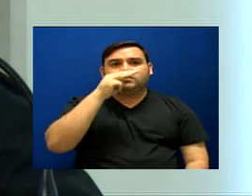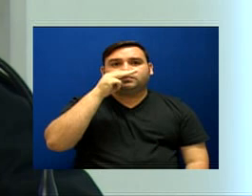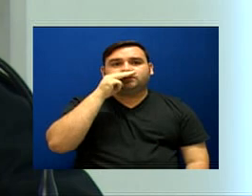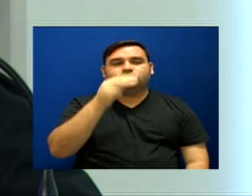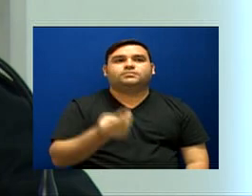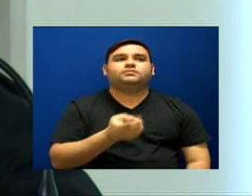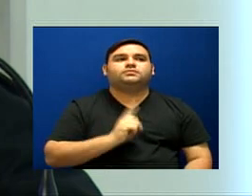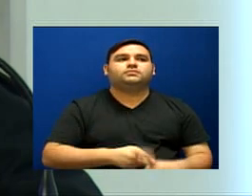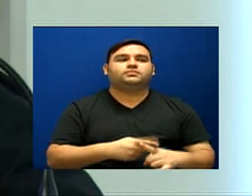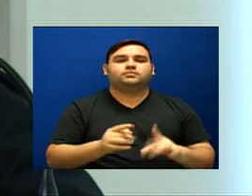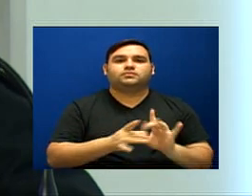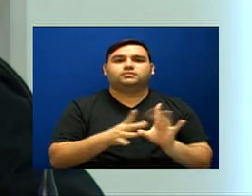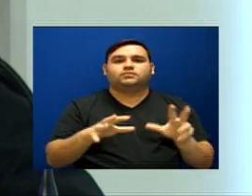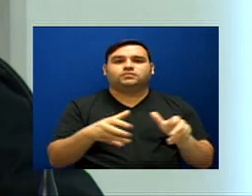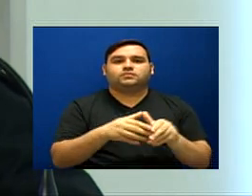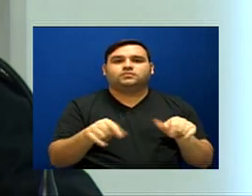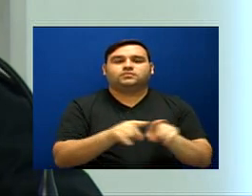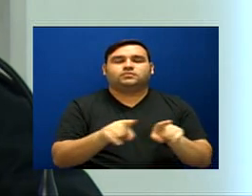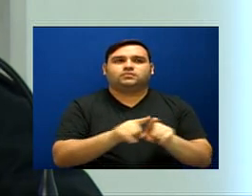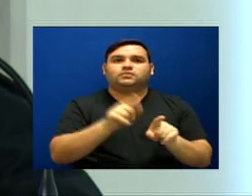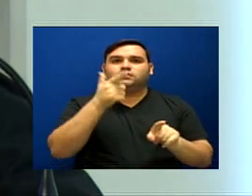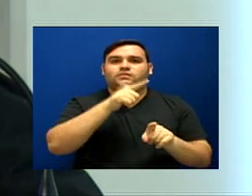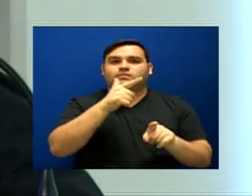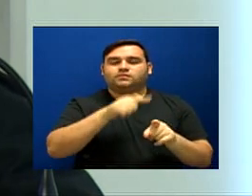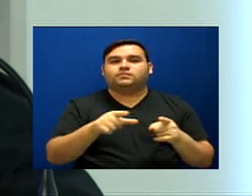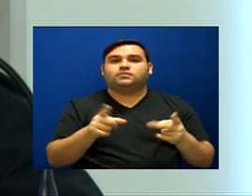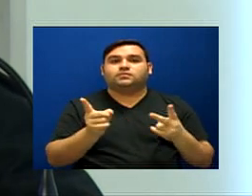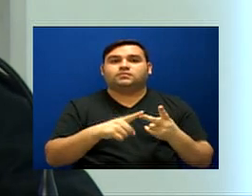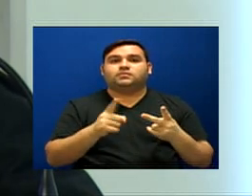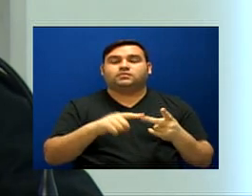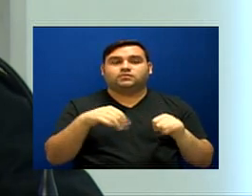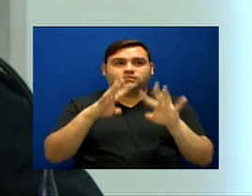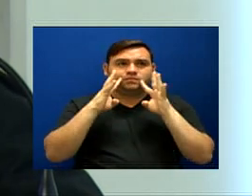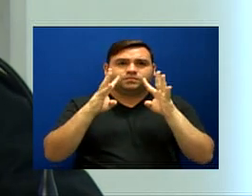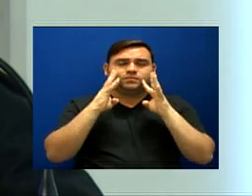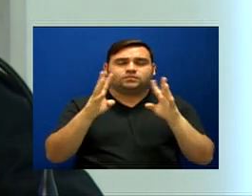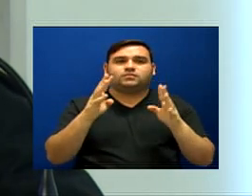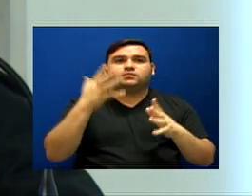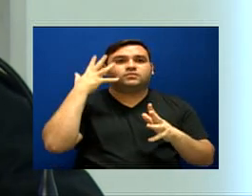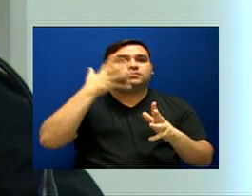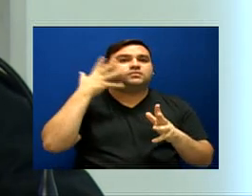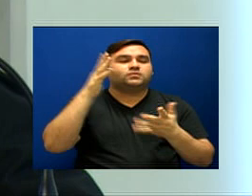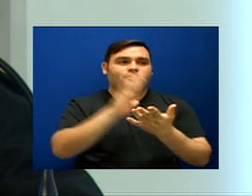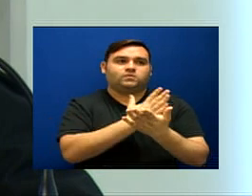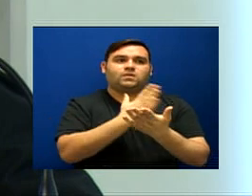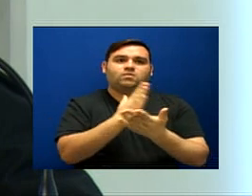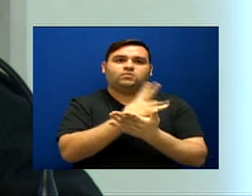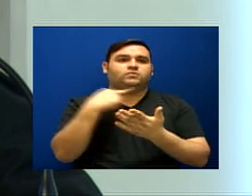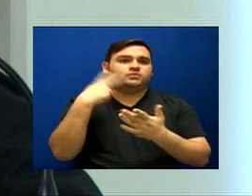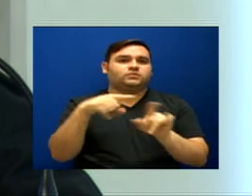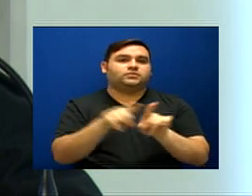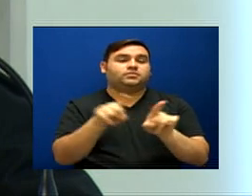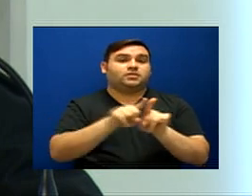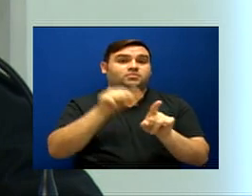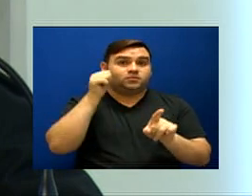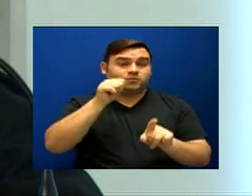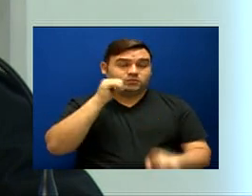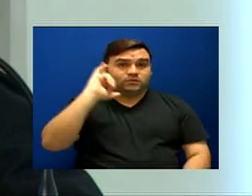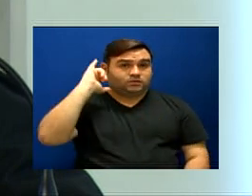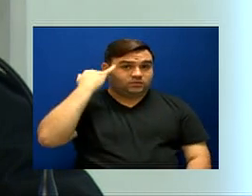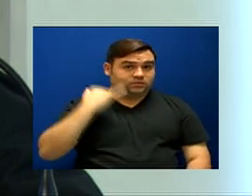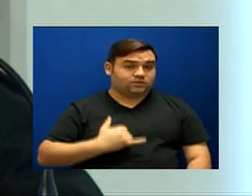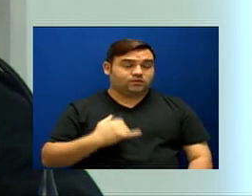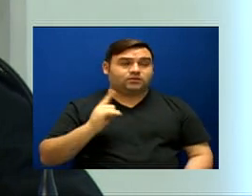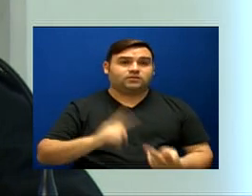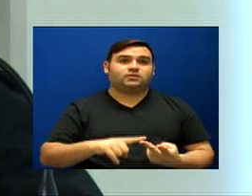que liberou a bancada com relação a essa questão. Ouvi atentamente o discurso de alguns vereadores, inclusive a vereadora Iara, e